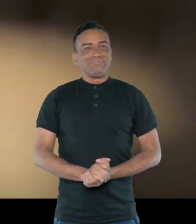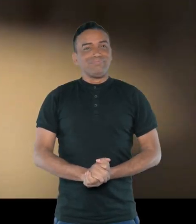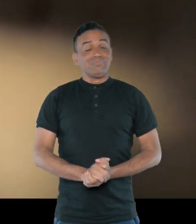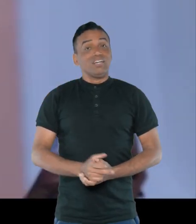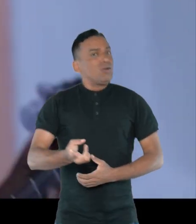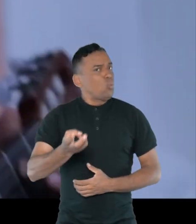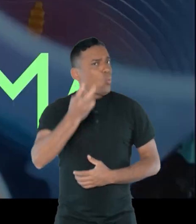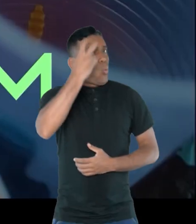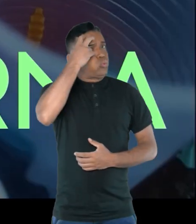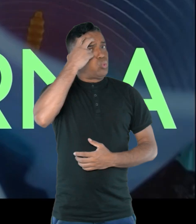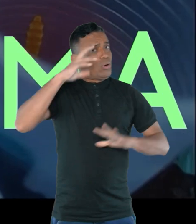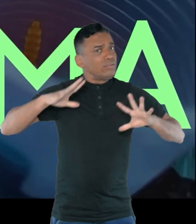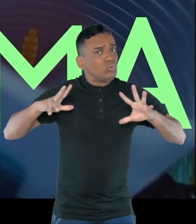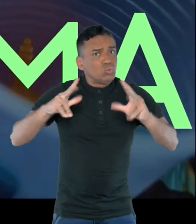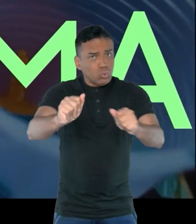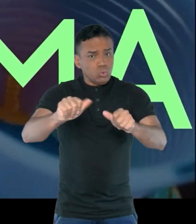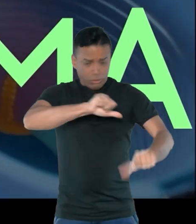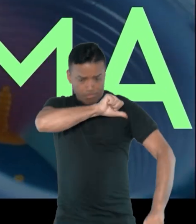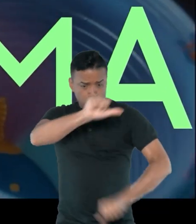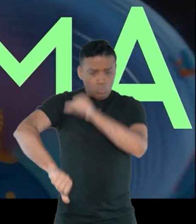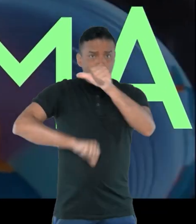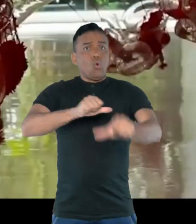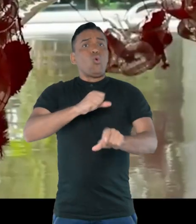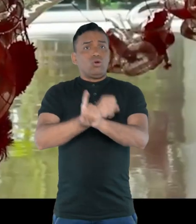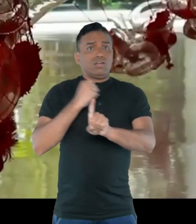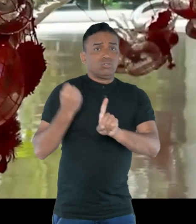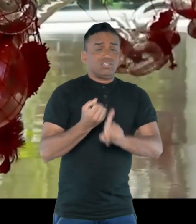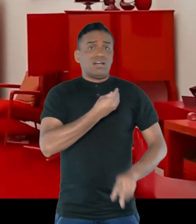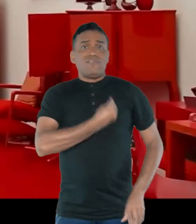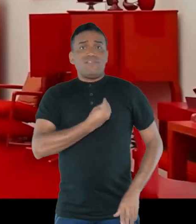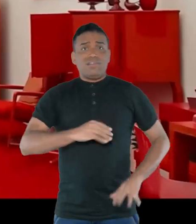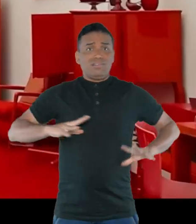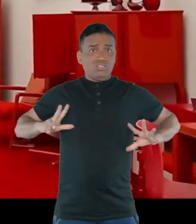A cultura é tudo aquilo que transforma.